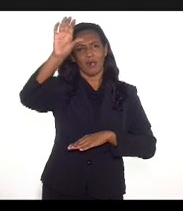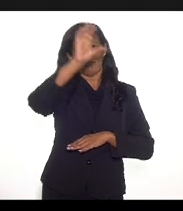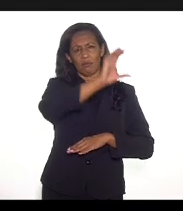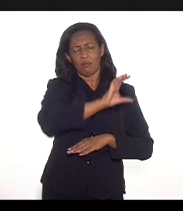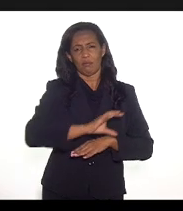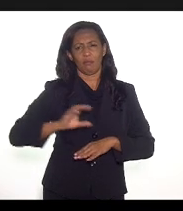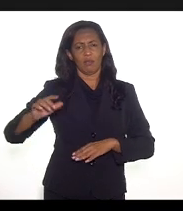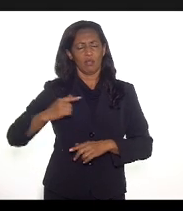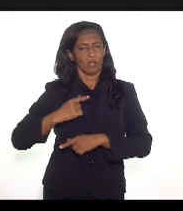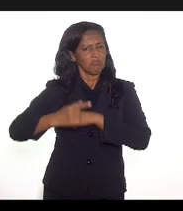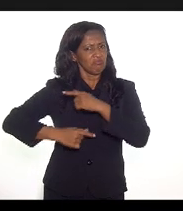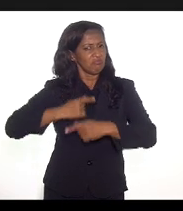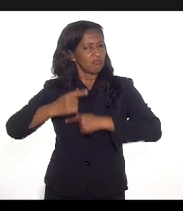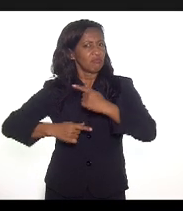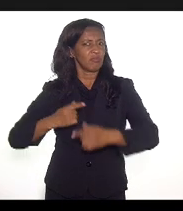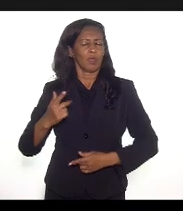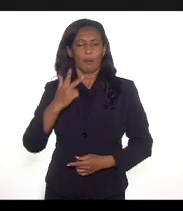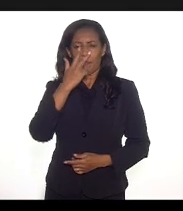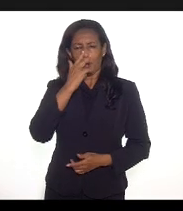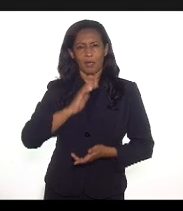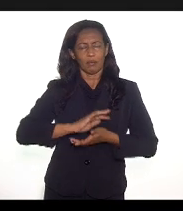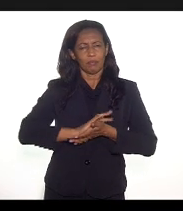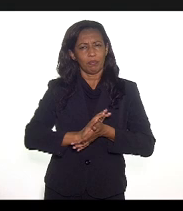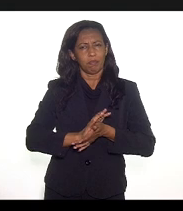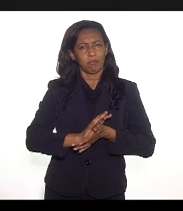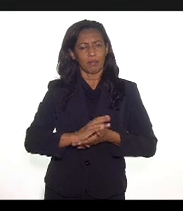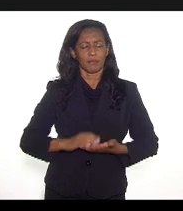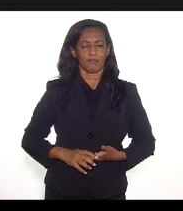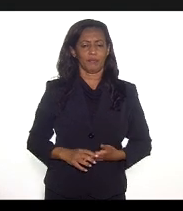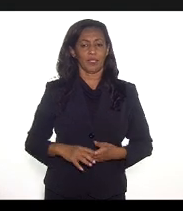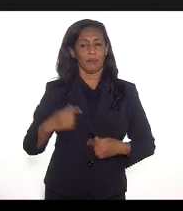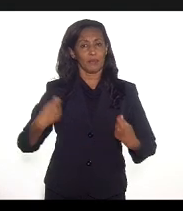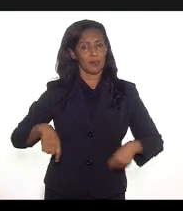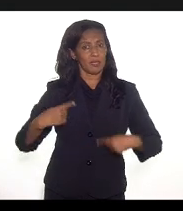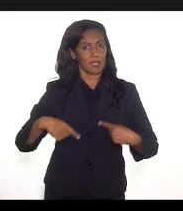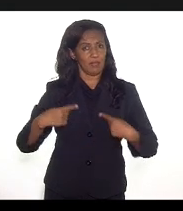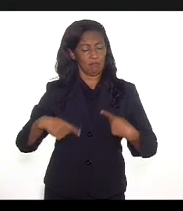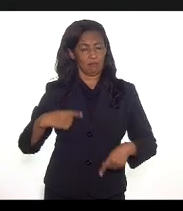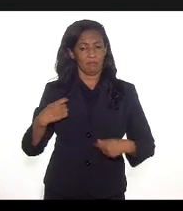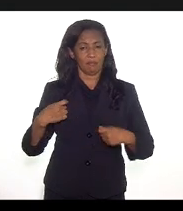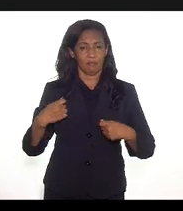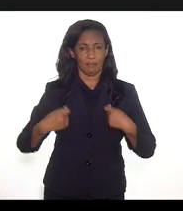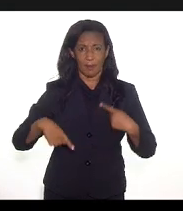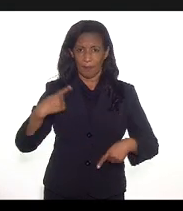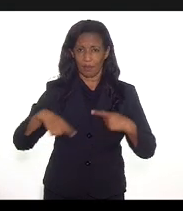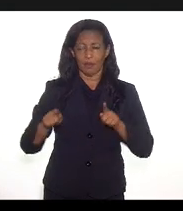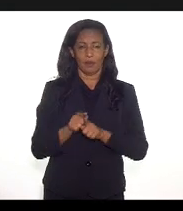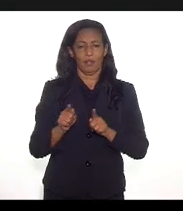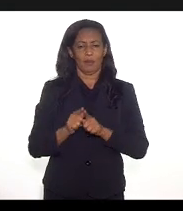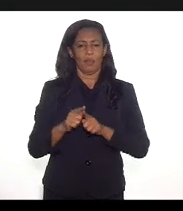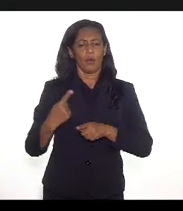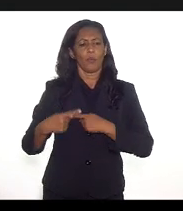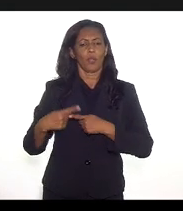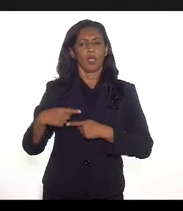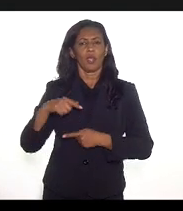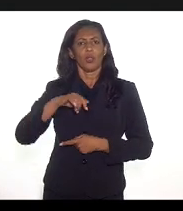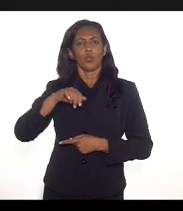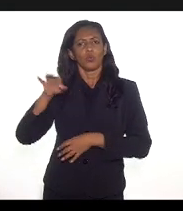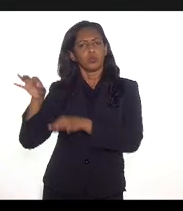Então, a geração de riqueza se torna prejudicada. A gente precisa debater, por exemplo, por que o Judiciário e o Ministério